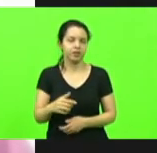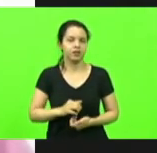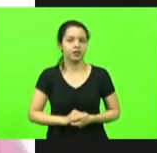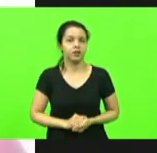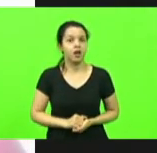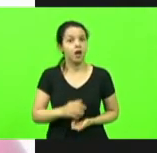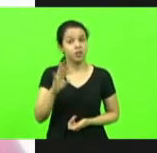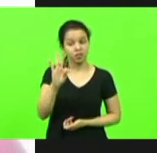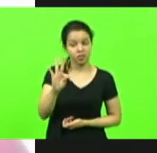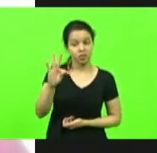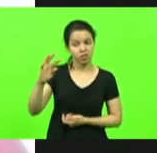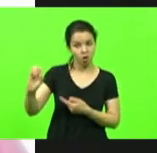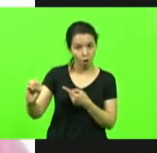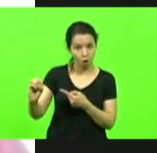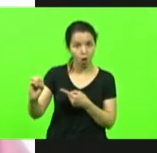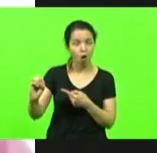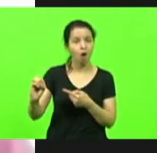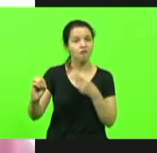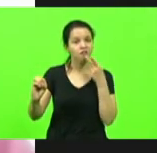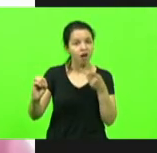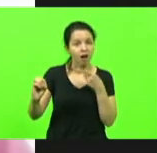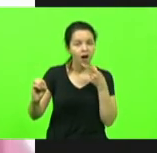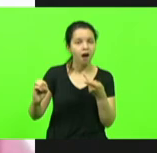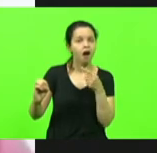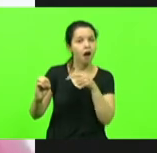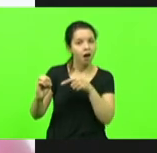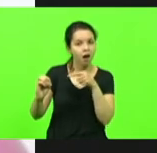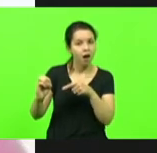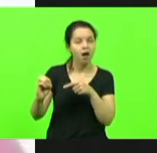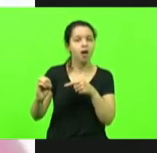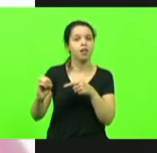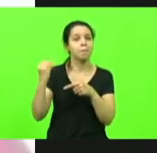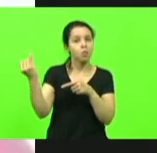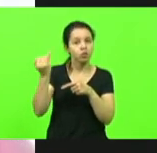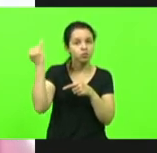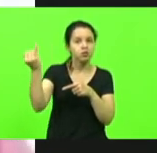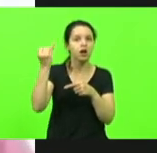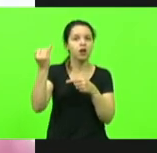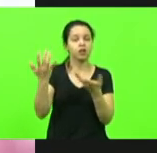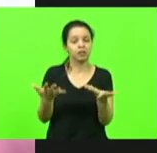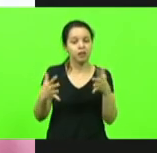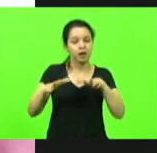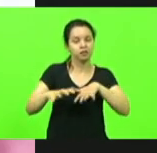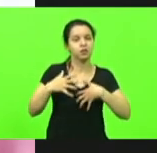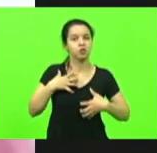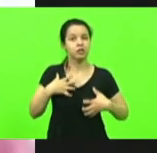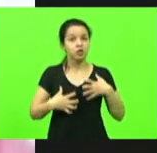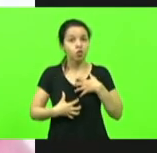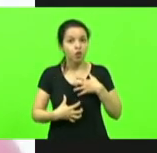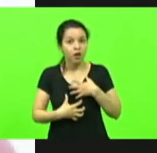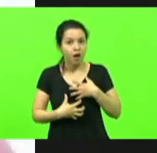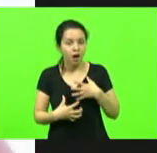ocupacional, né? Tão falado na questão da integração sensorial, hoje atividade de vida prática, tá tudo